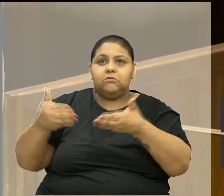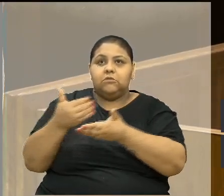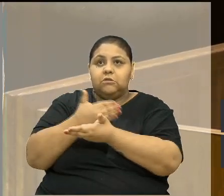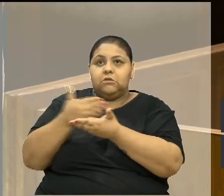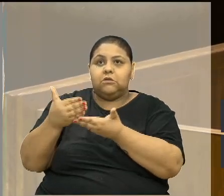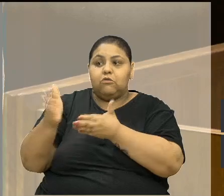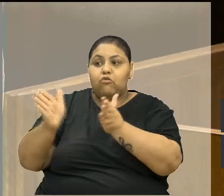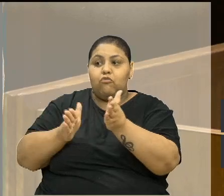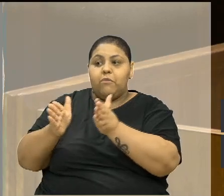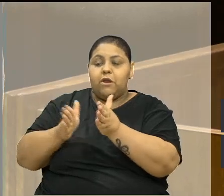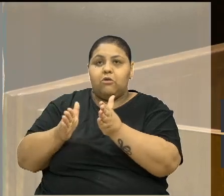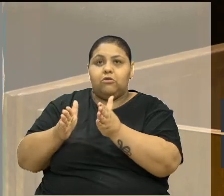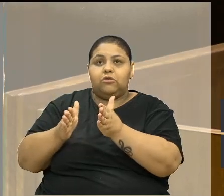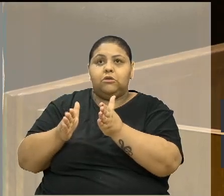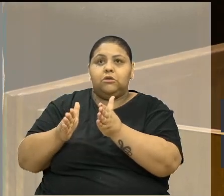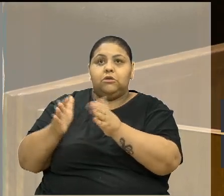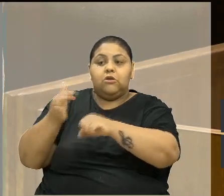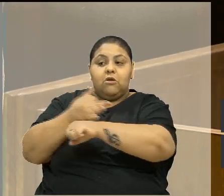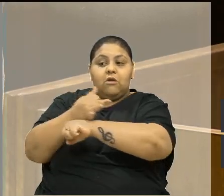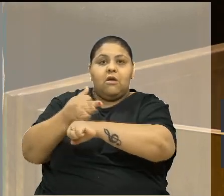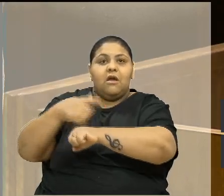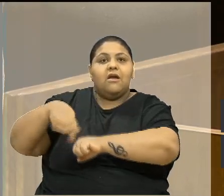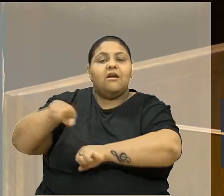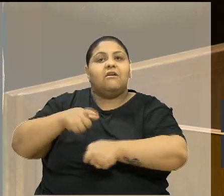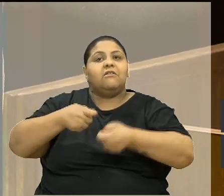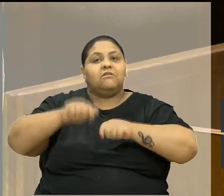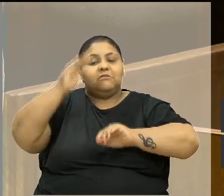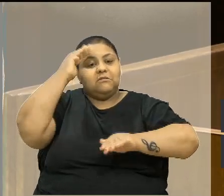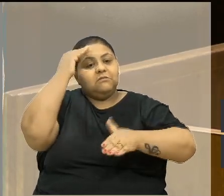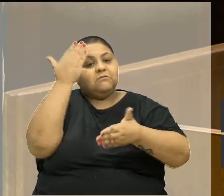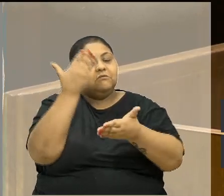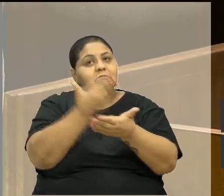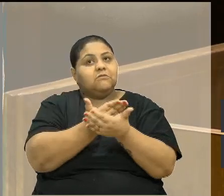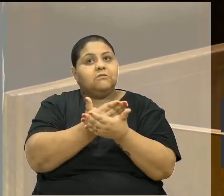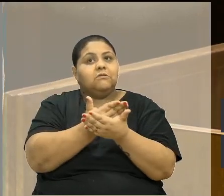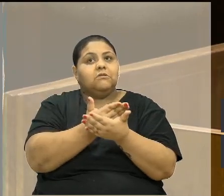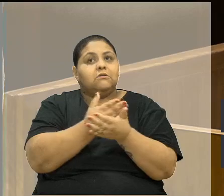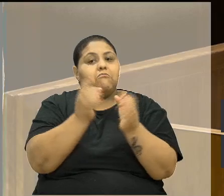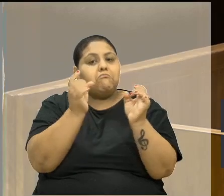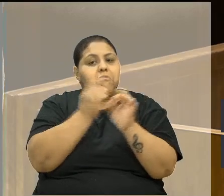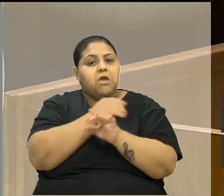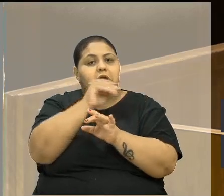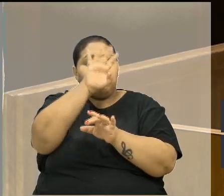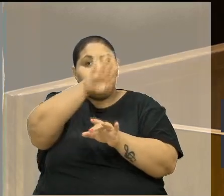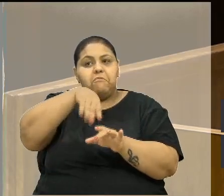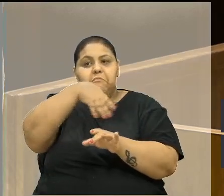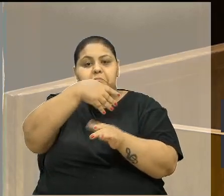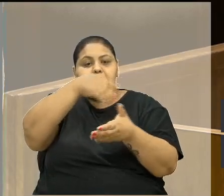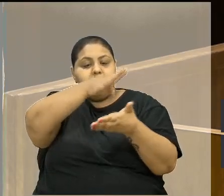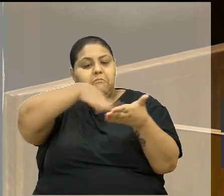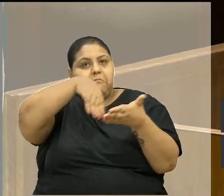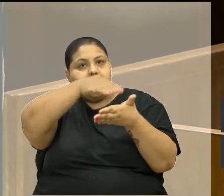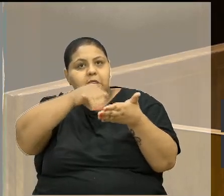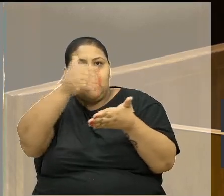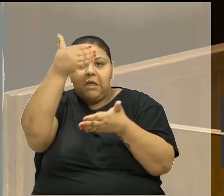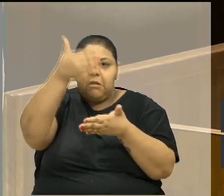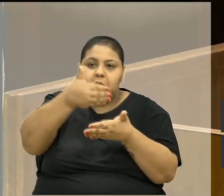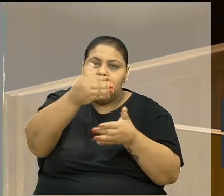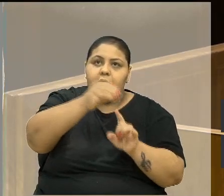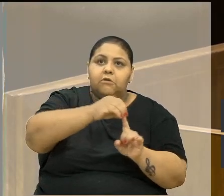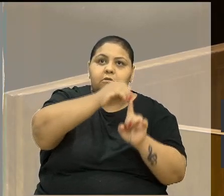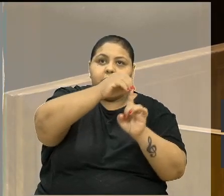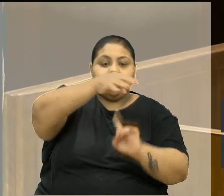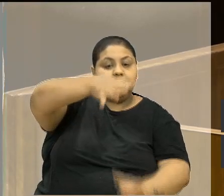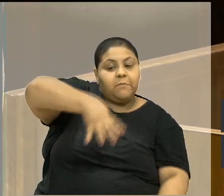período de férias. Que a gente precisa que as escolas estejam bem pintadas na frente, principalmente as faixas